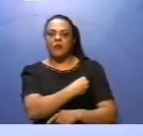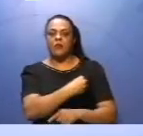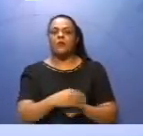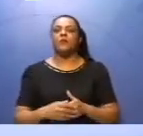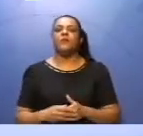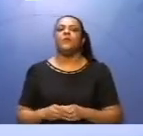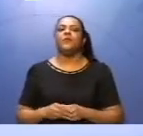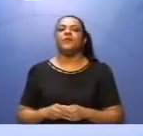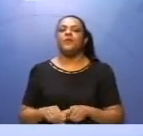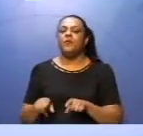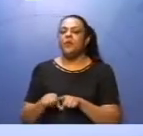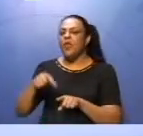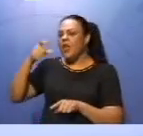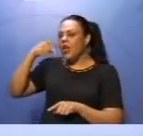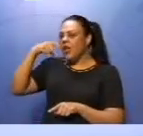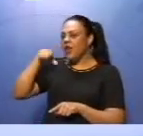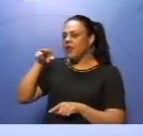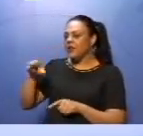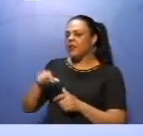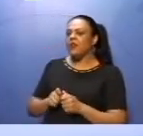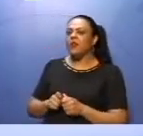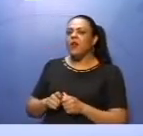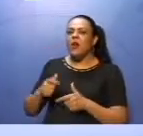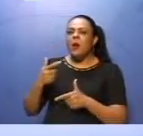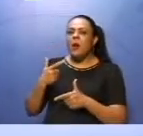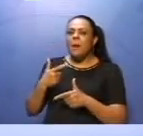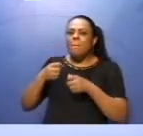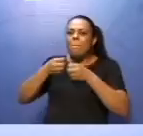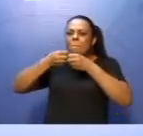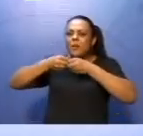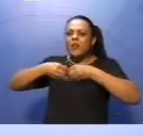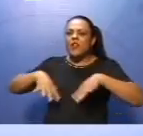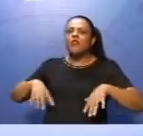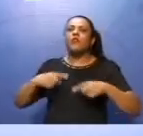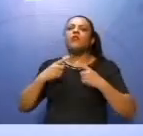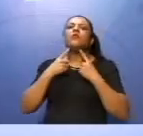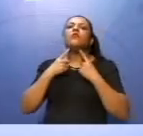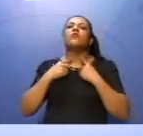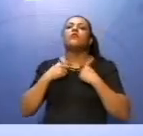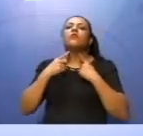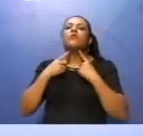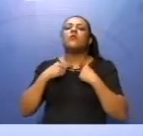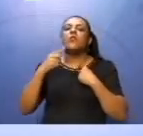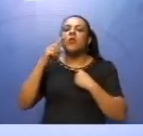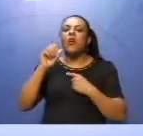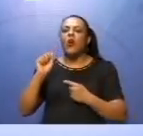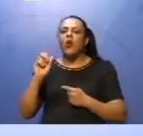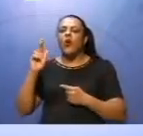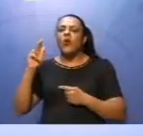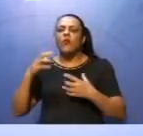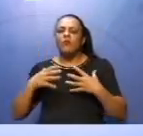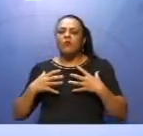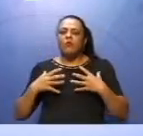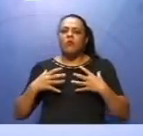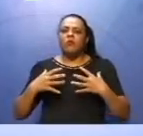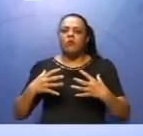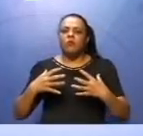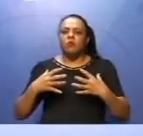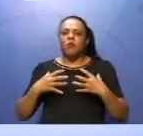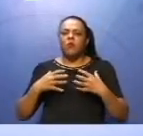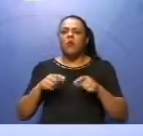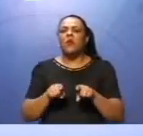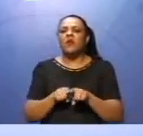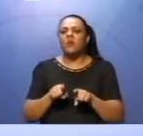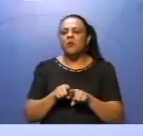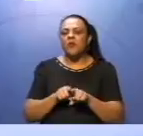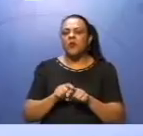ela é uma doença que afeta o trato respiratório causada pelo vírus influenza A e C, e aí, no caso, dentre